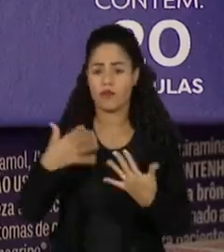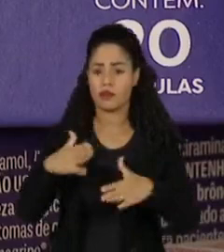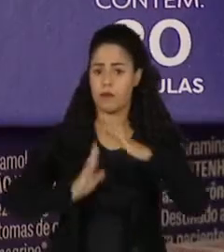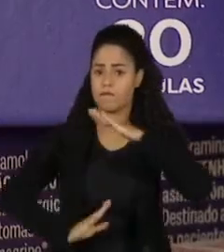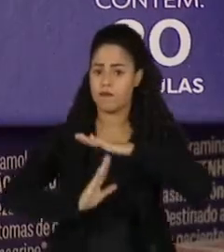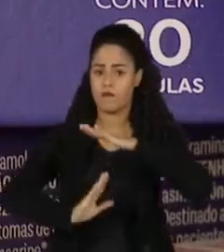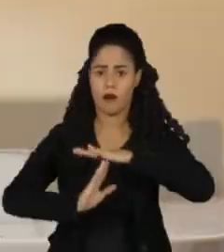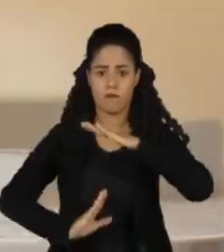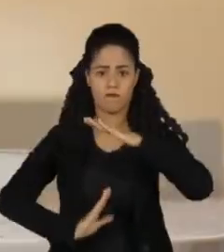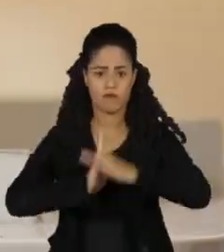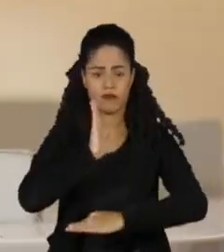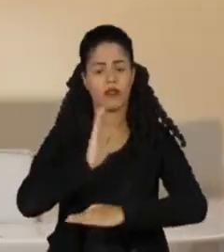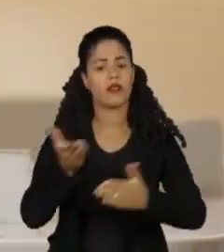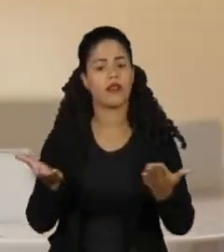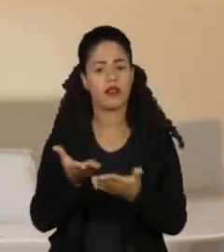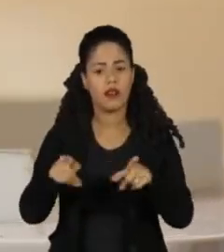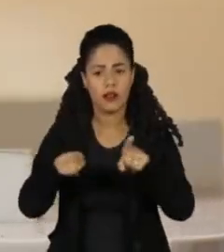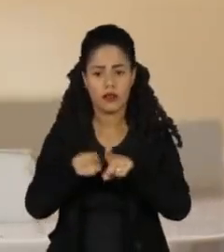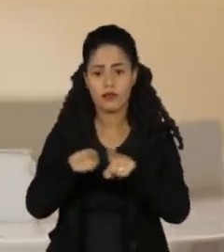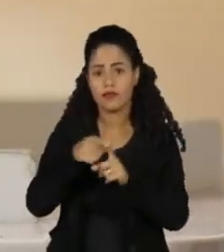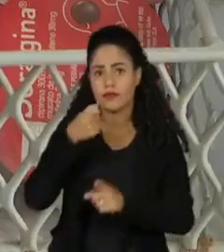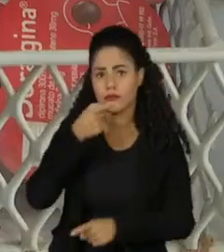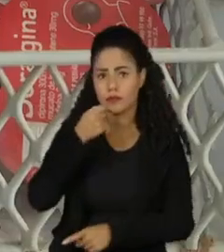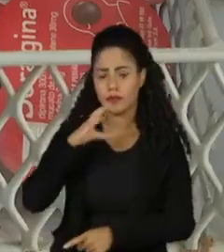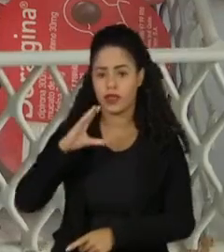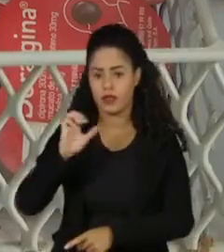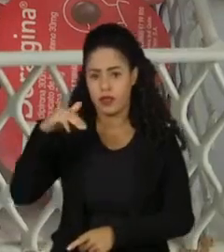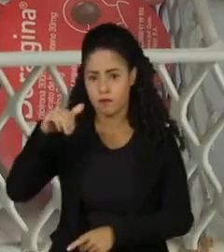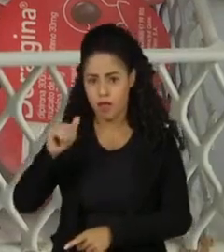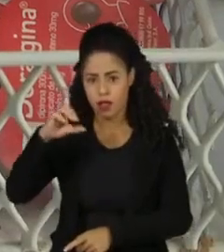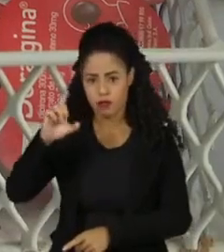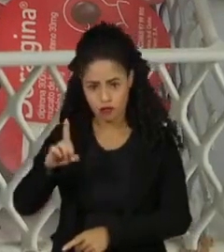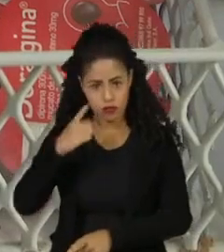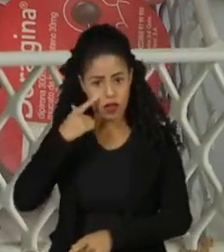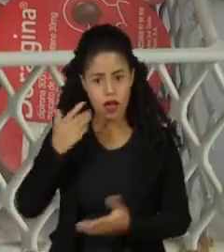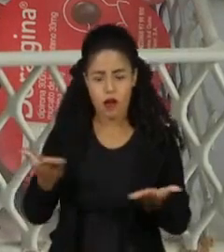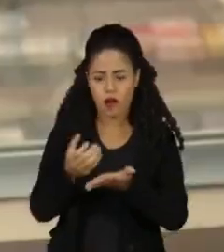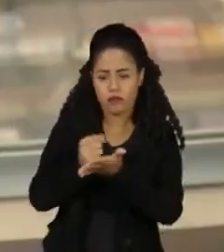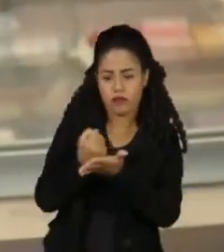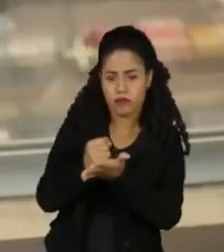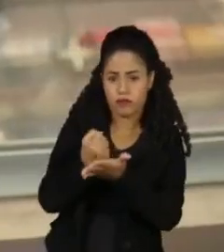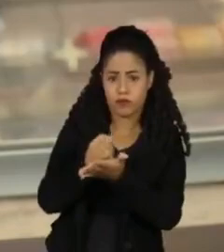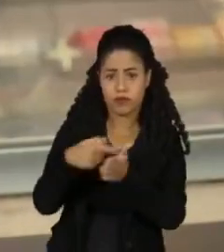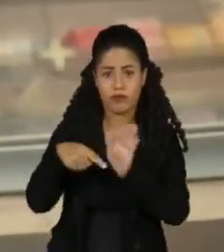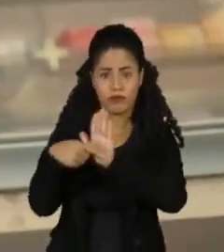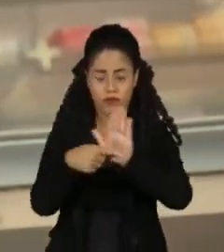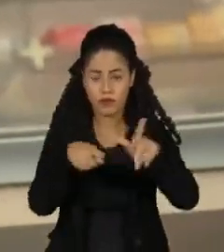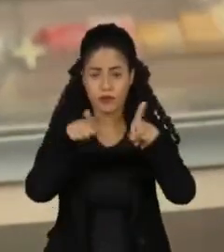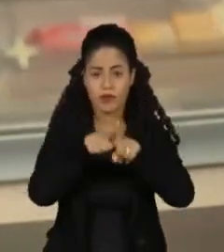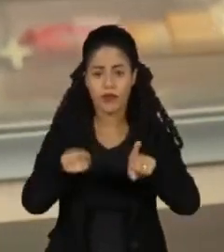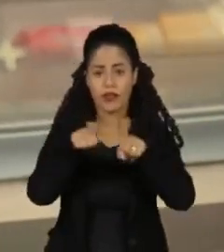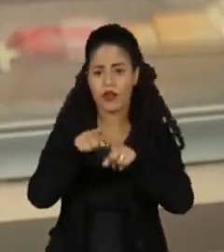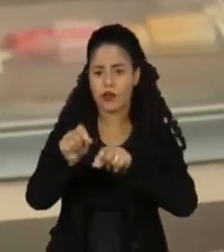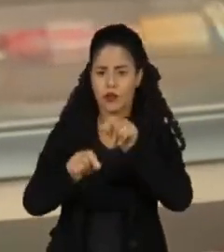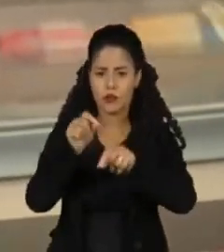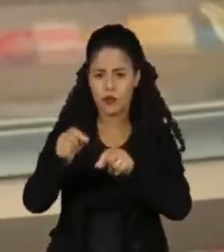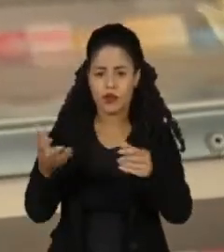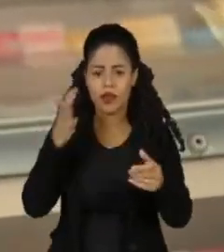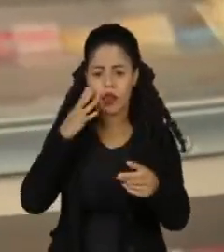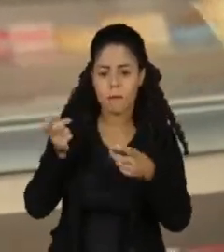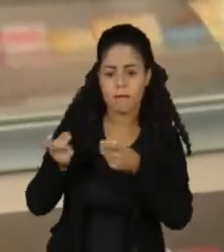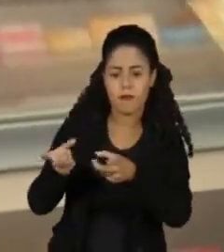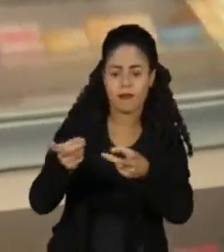máximo estabelecido pelo Semed o comitê de regulação do mercado de medicamentos podendo inviabilizar a